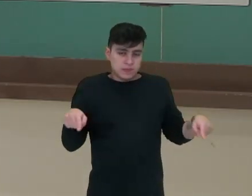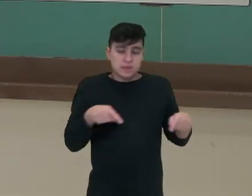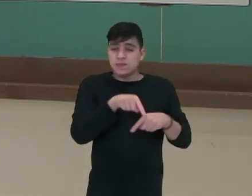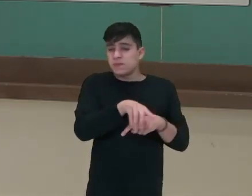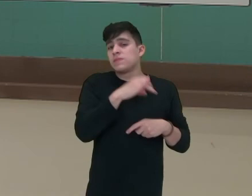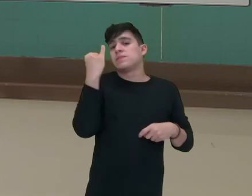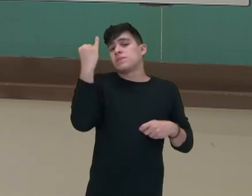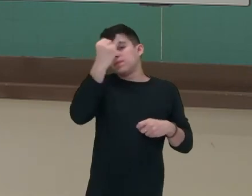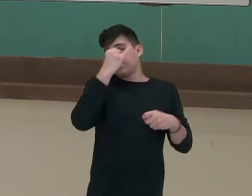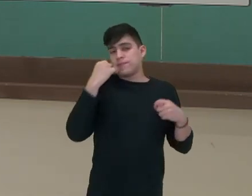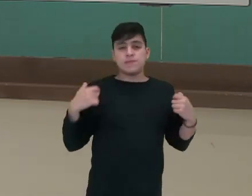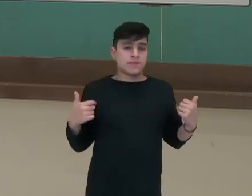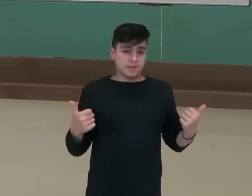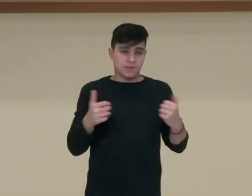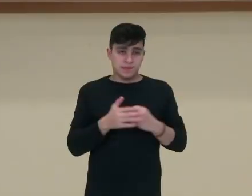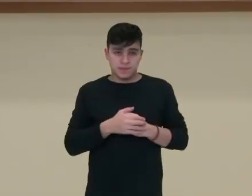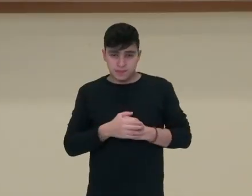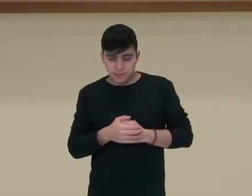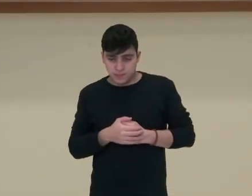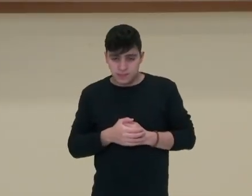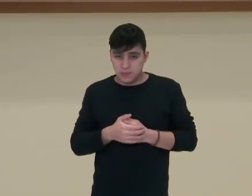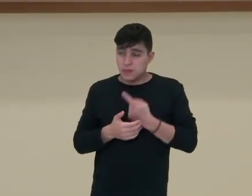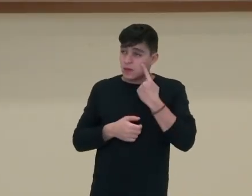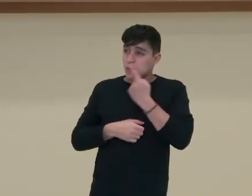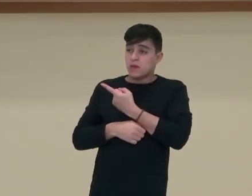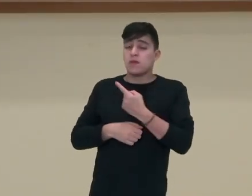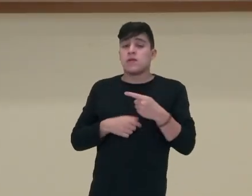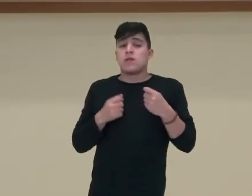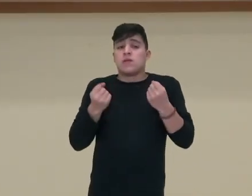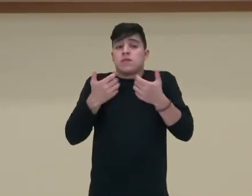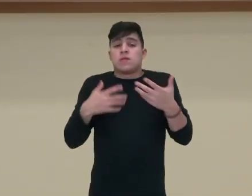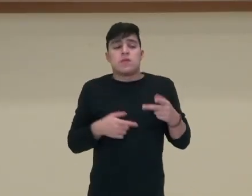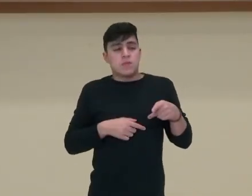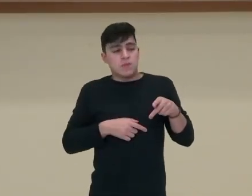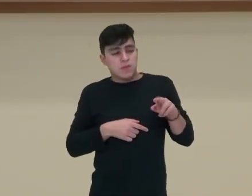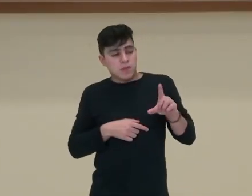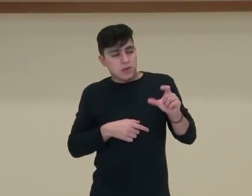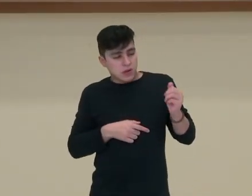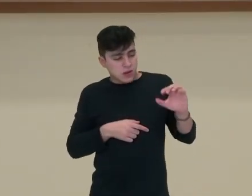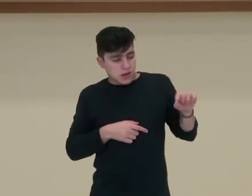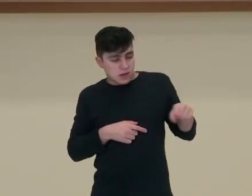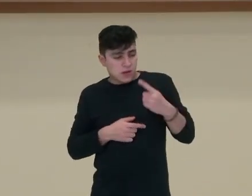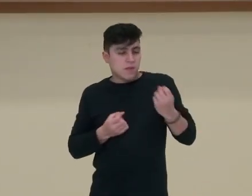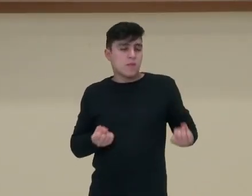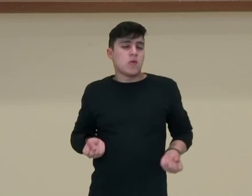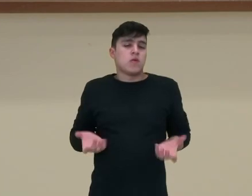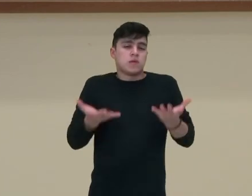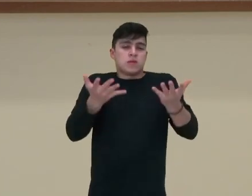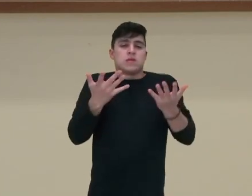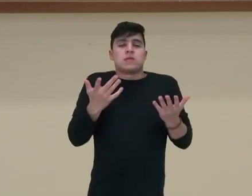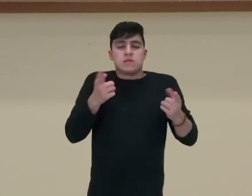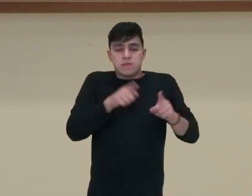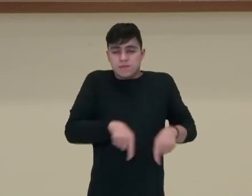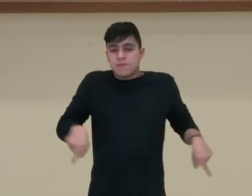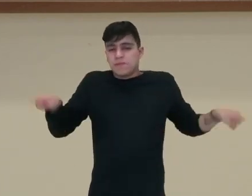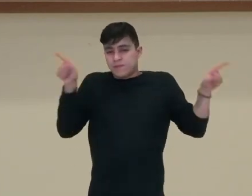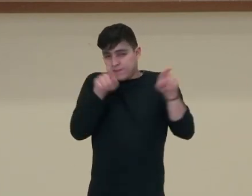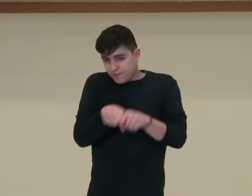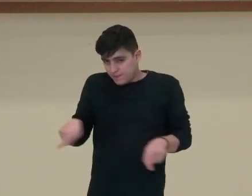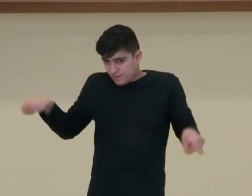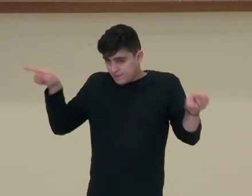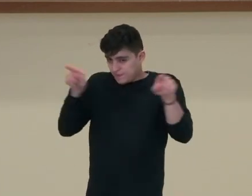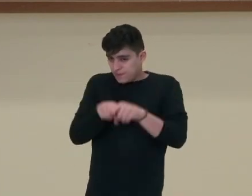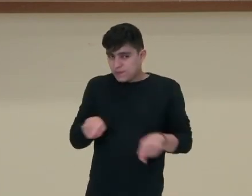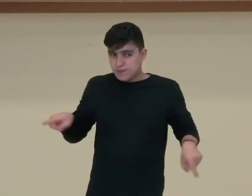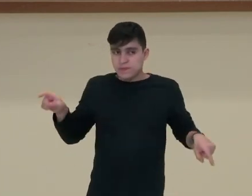muito importante, né? A gente viu a pulsação, né? O que é a pulsação? Né? Essa marcação que se repete, né?